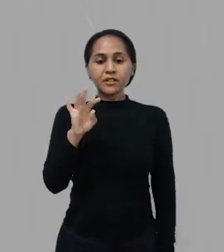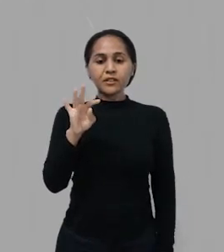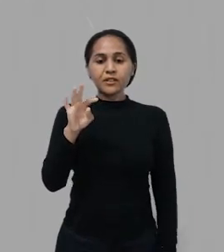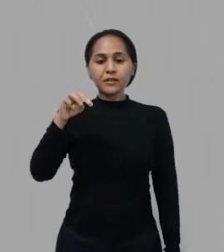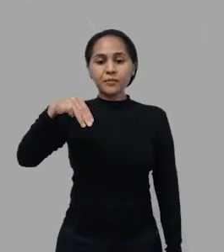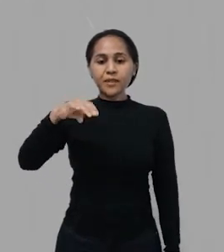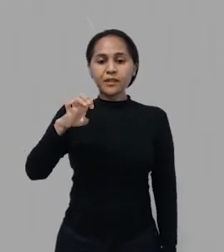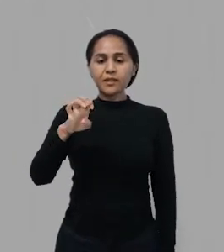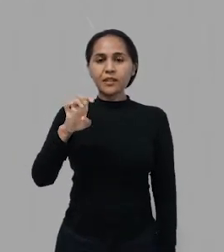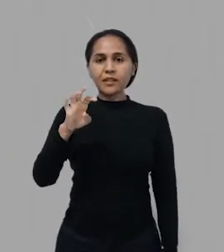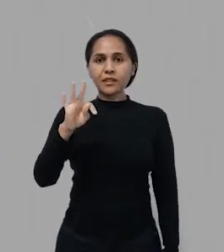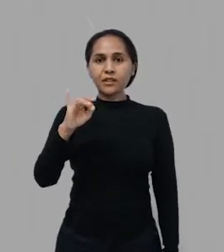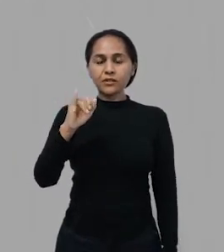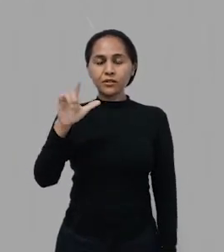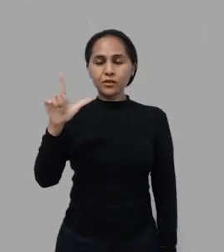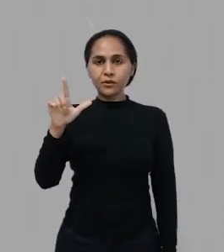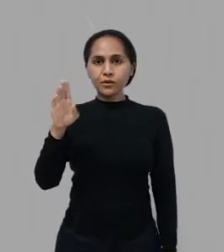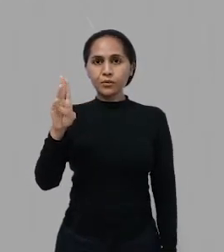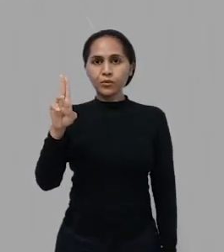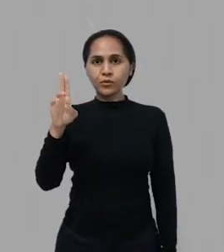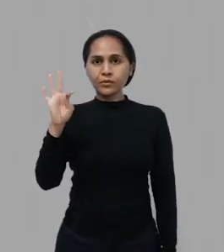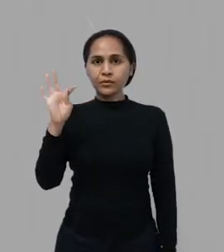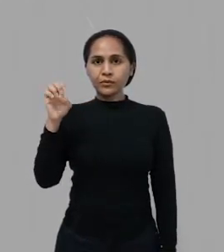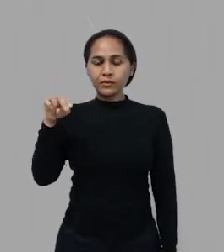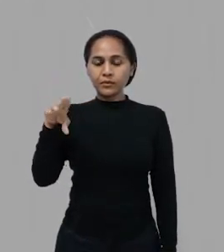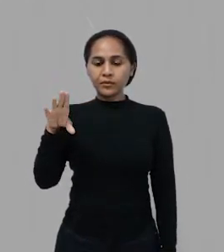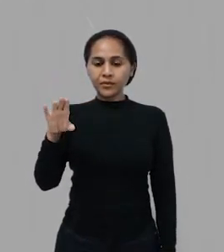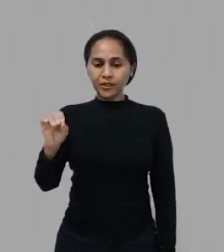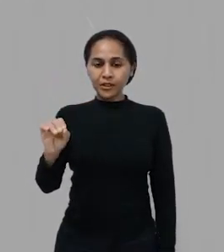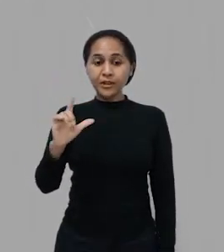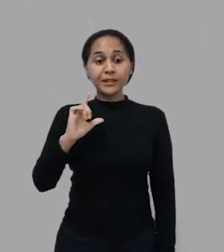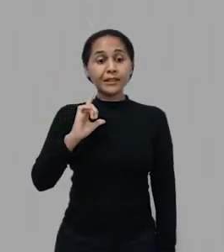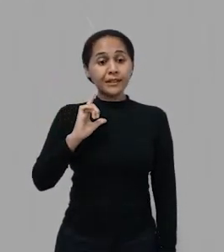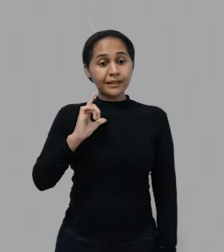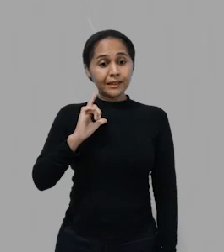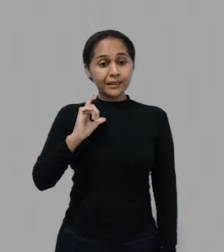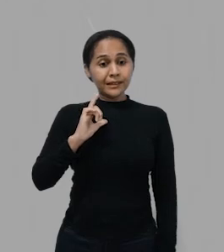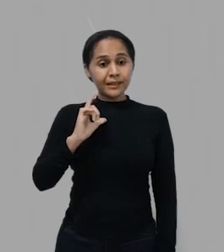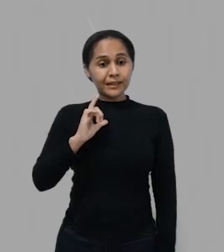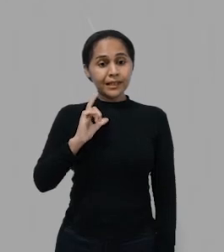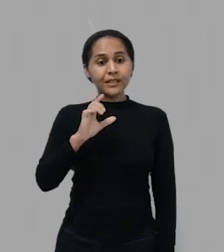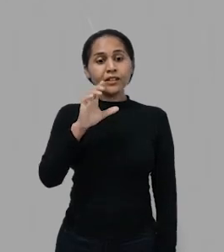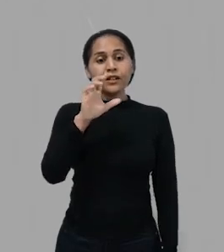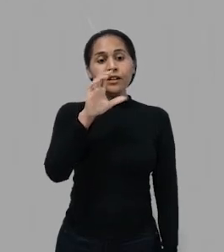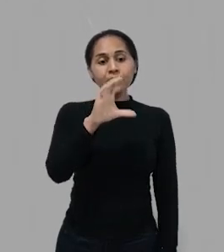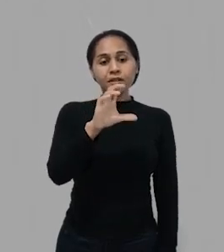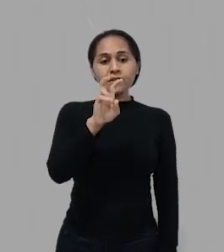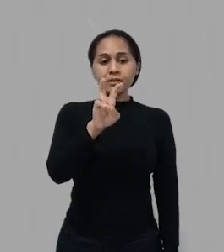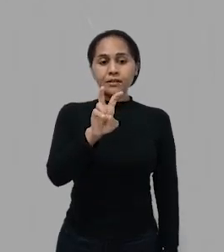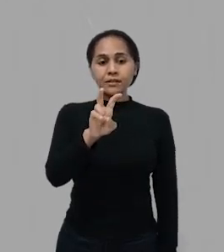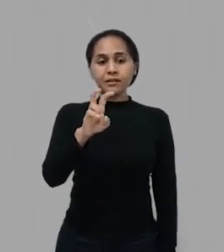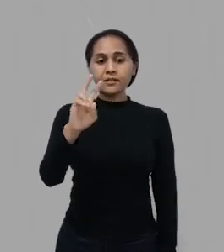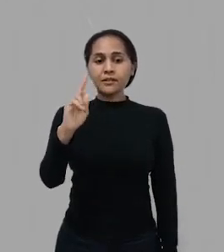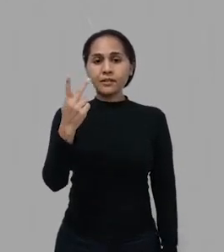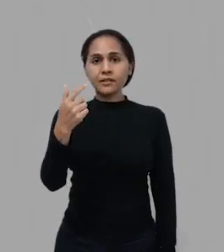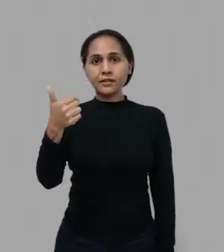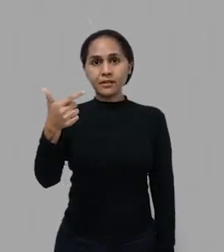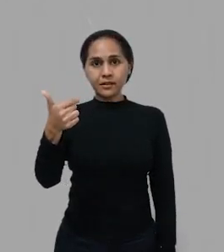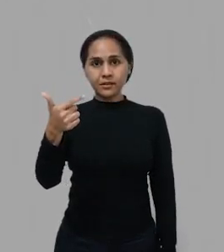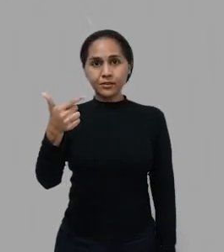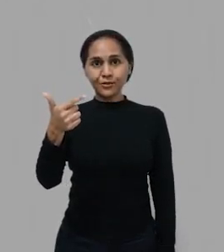dimetilpropano. Todos eles apresentam 5 carbonos e 12 hidrogênios, né? Mas